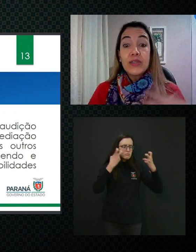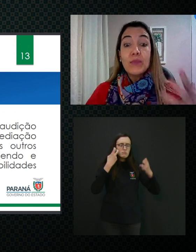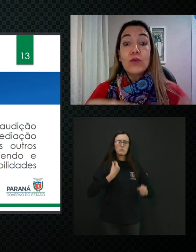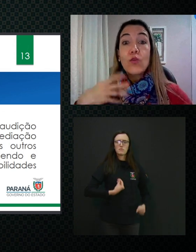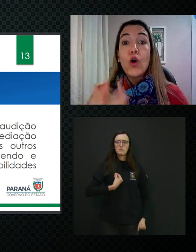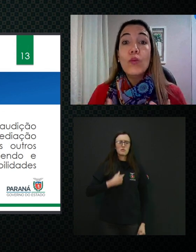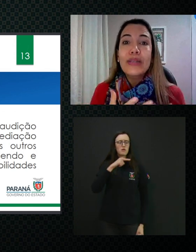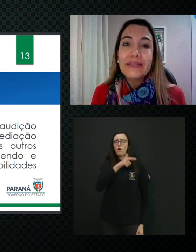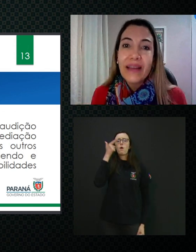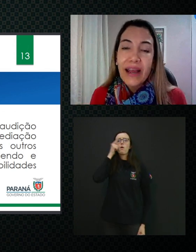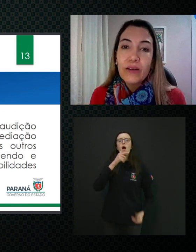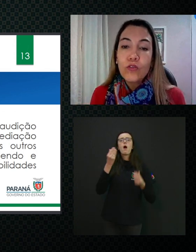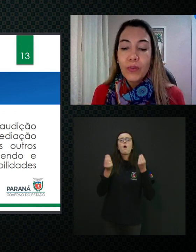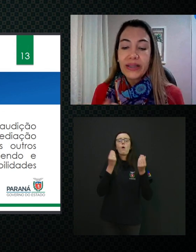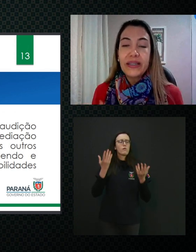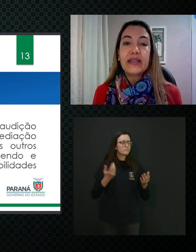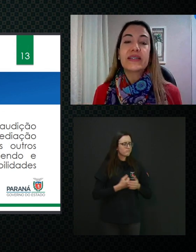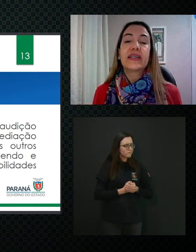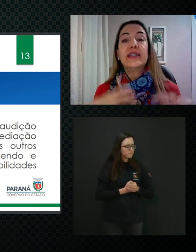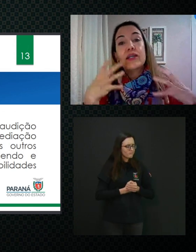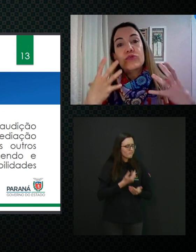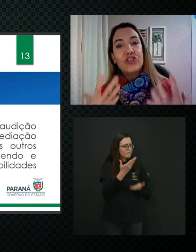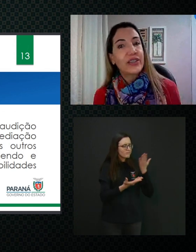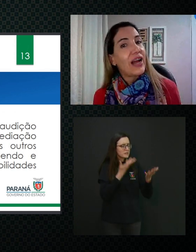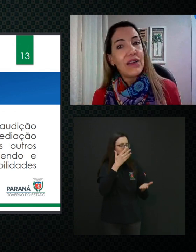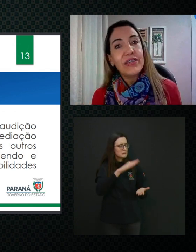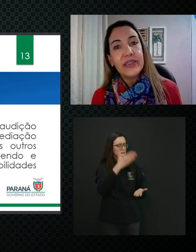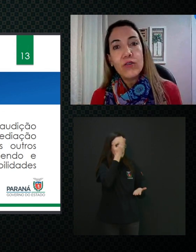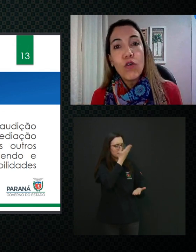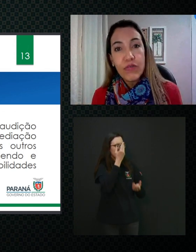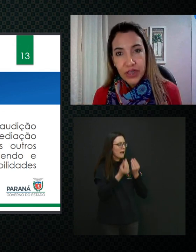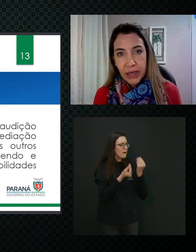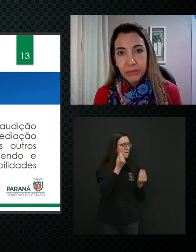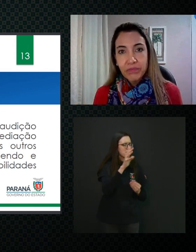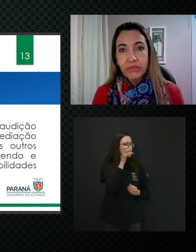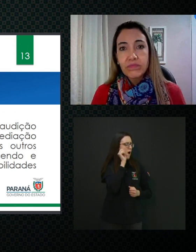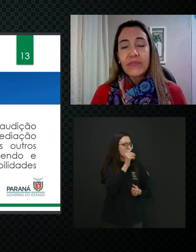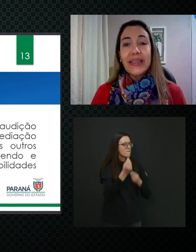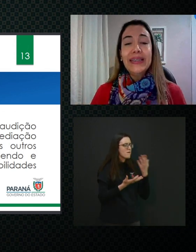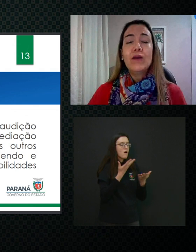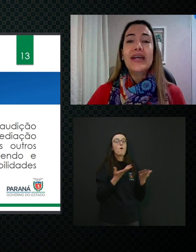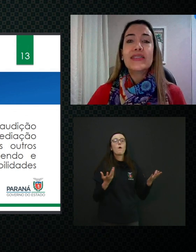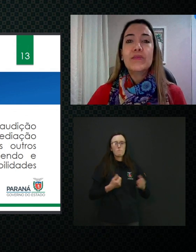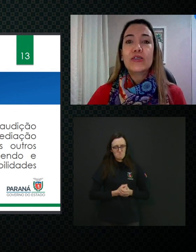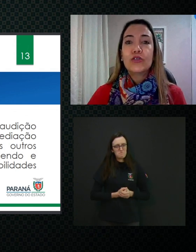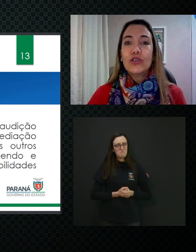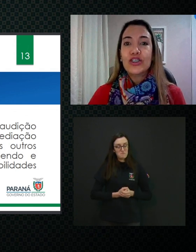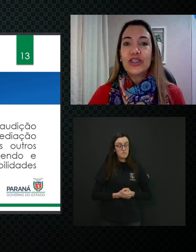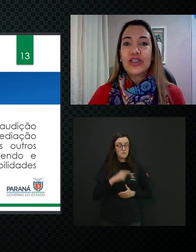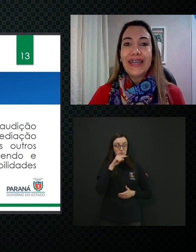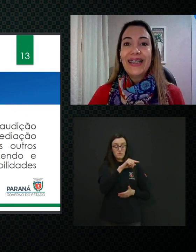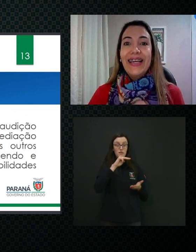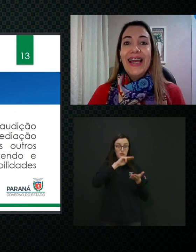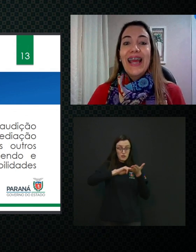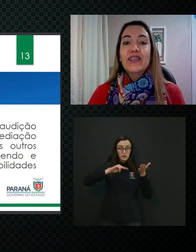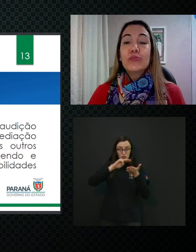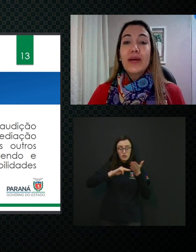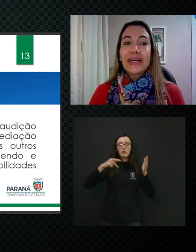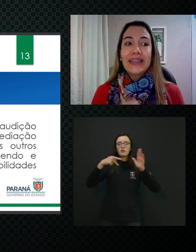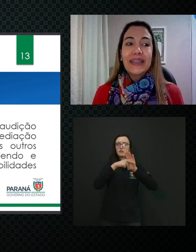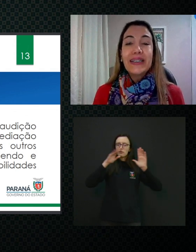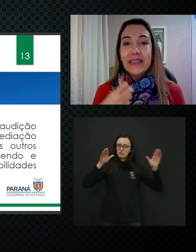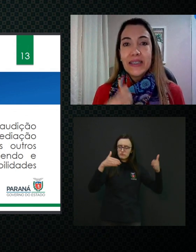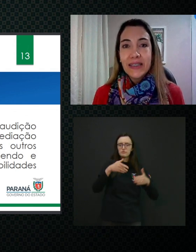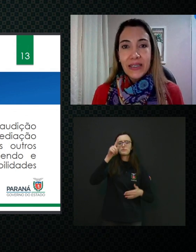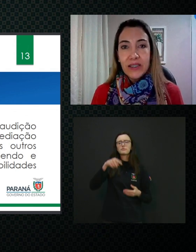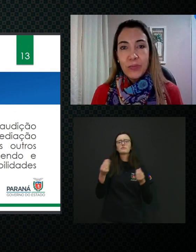que não sabiam como lidar com uma criança que não enxergava e não ouvia. Então, essa metodologia dele é